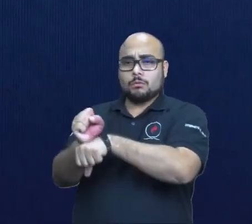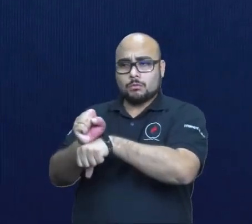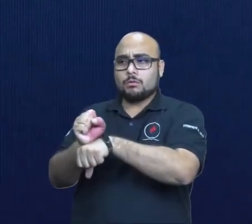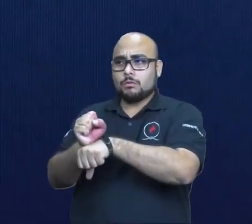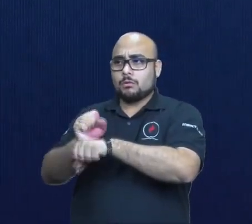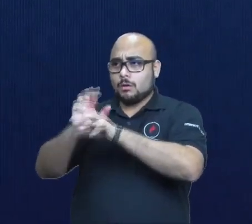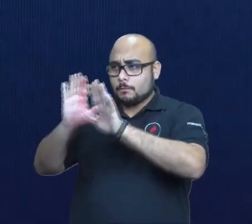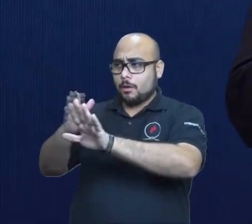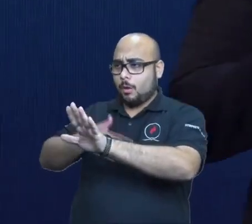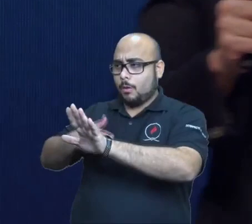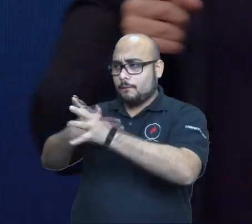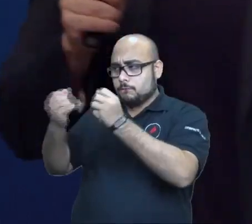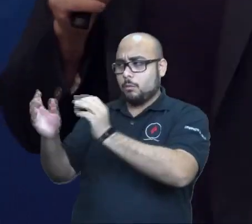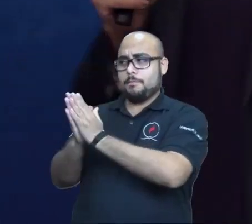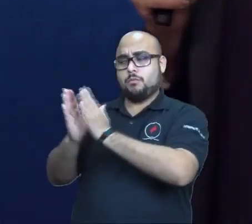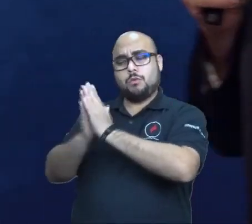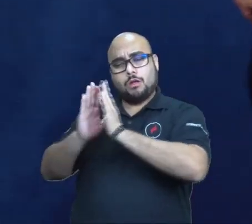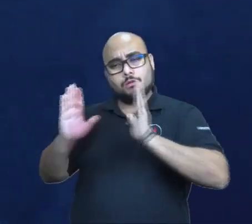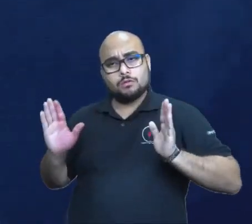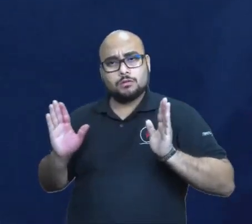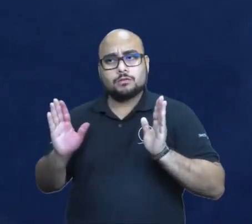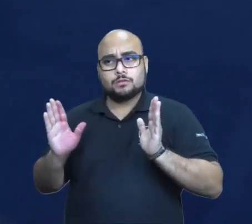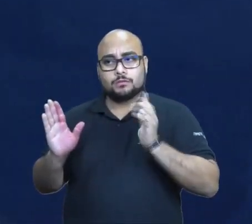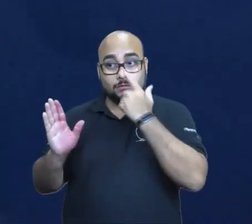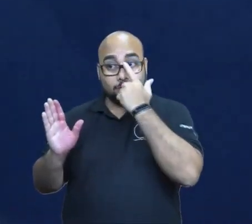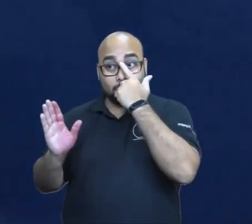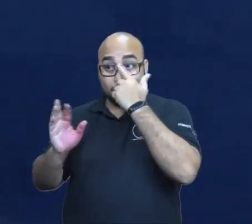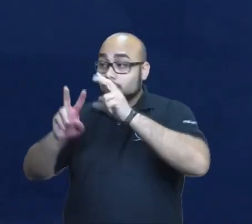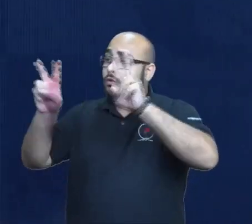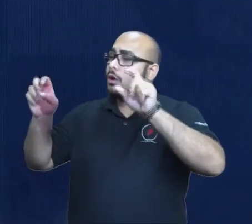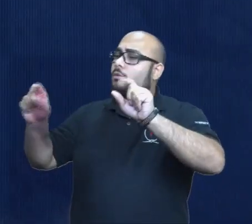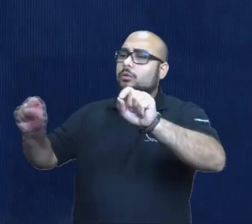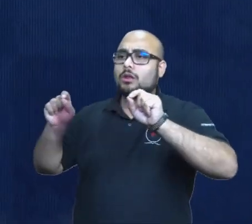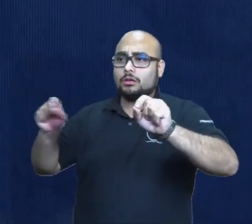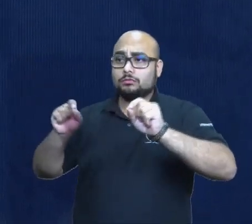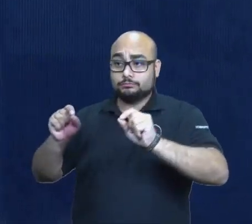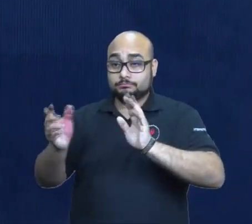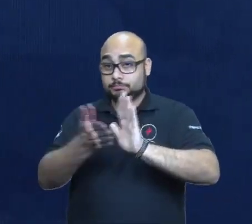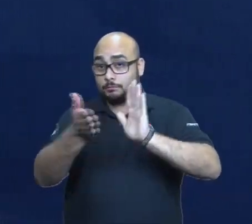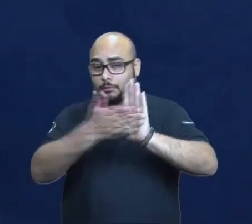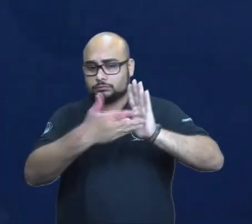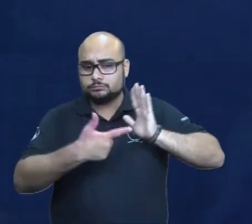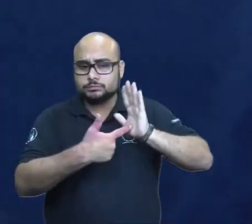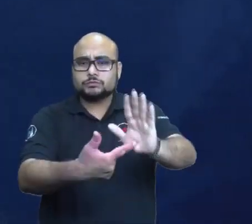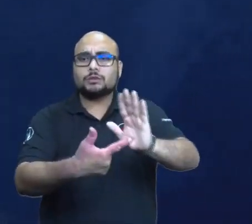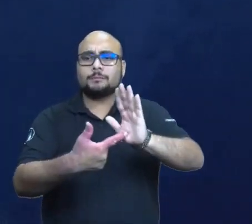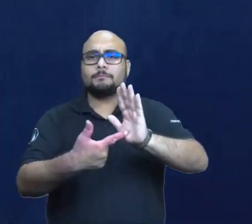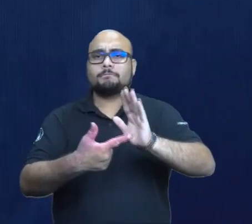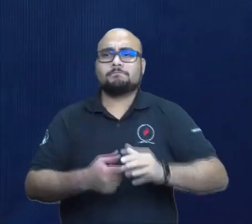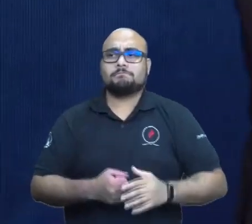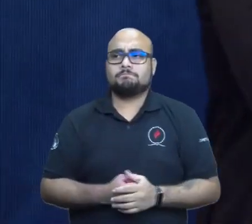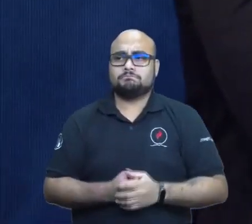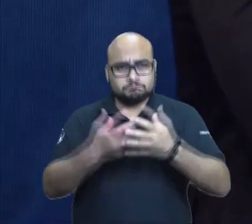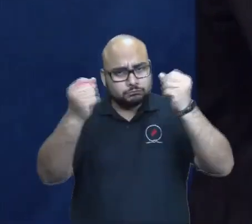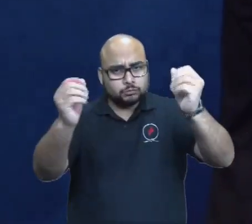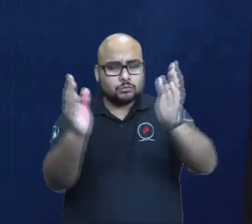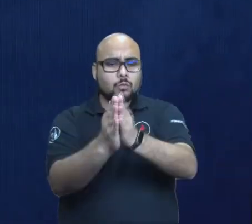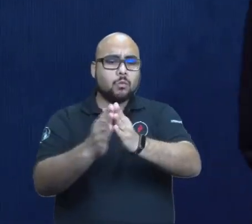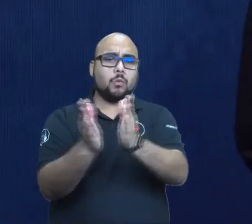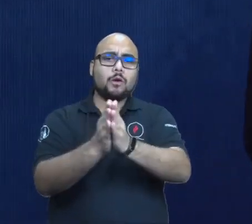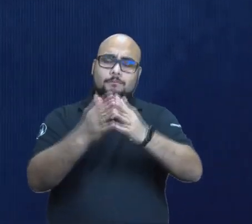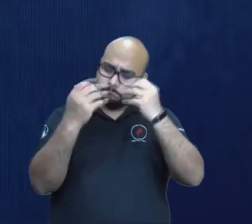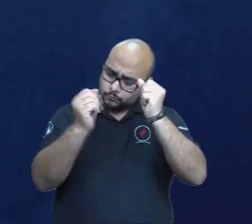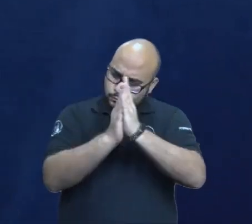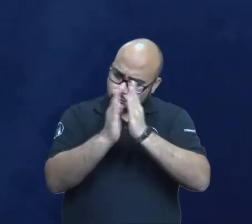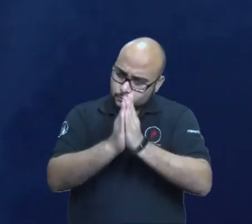projeto sugere que se olha a respeito daquilo que seja você e quando eu olho